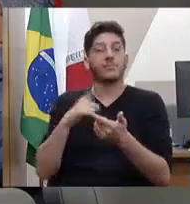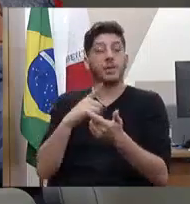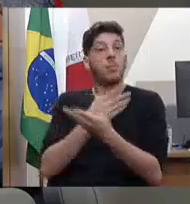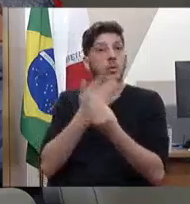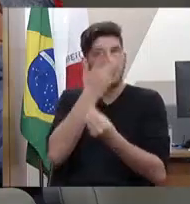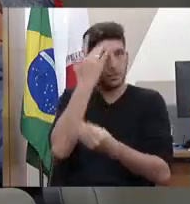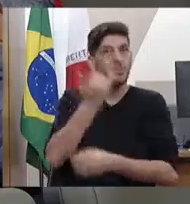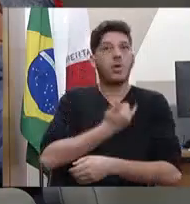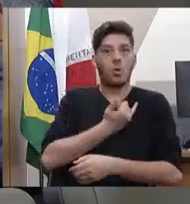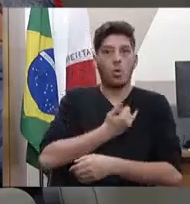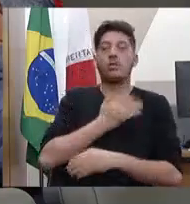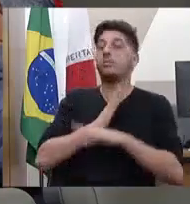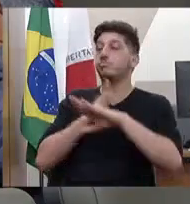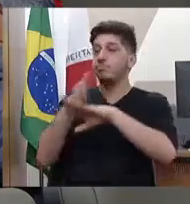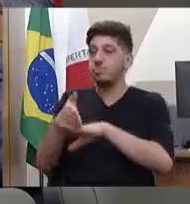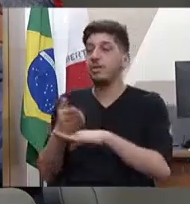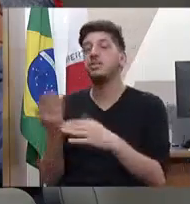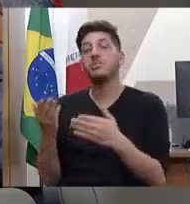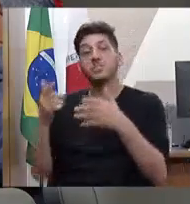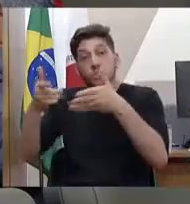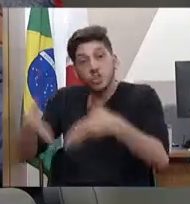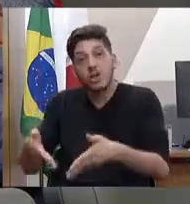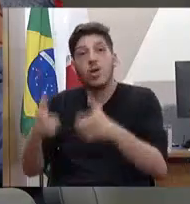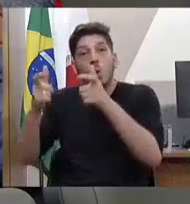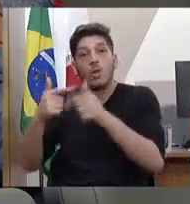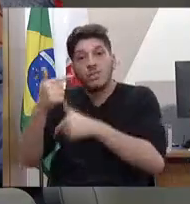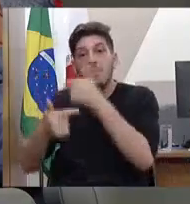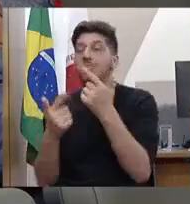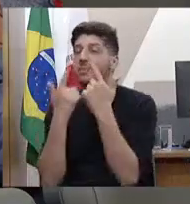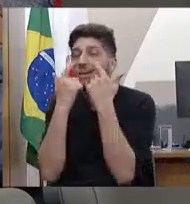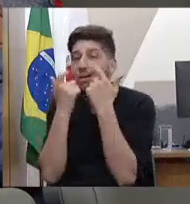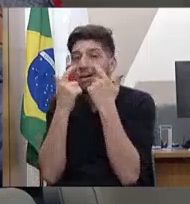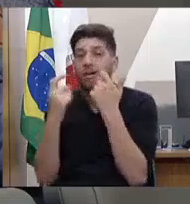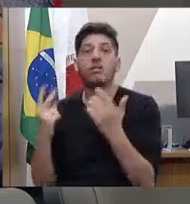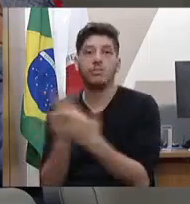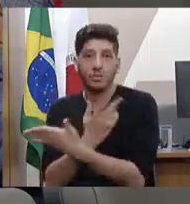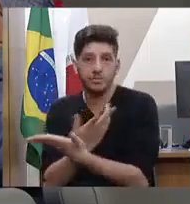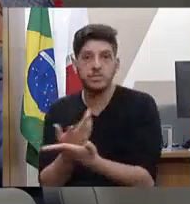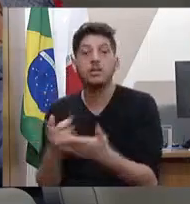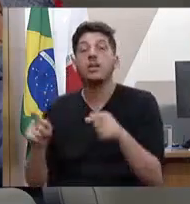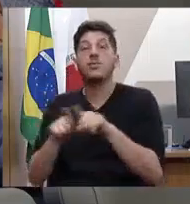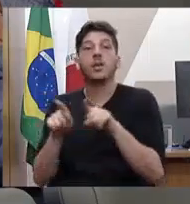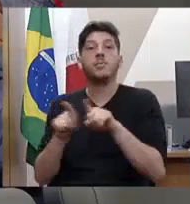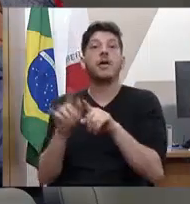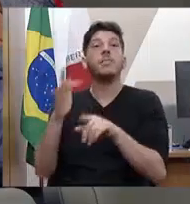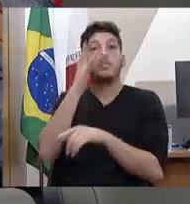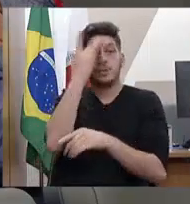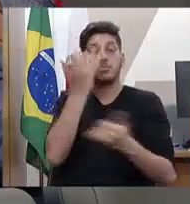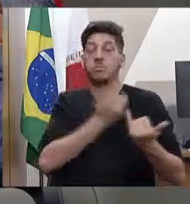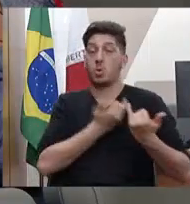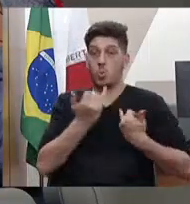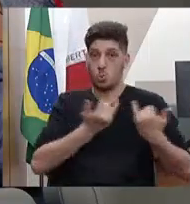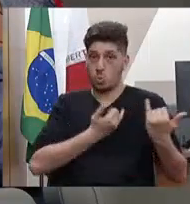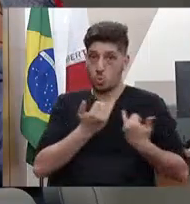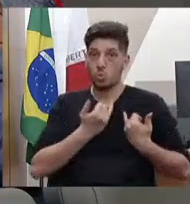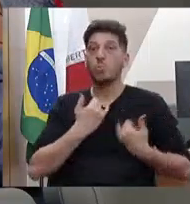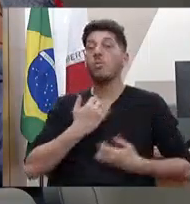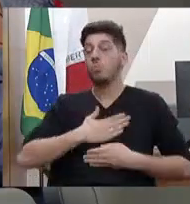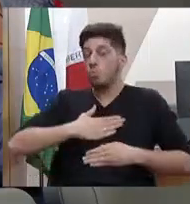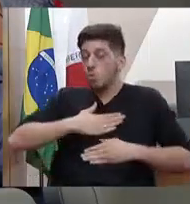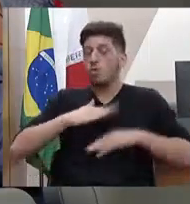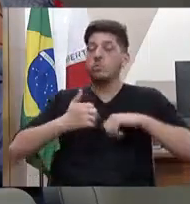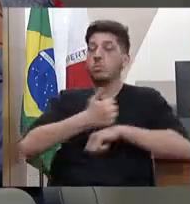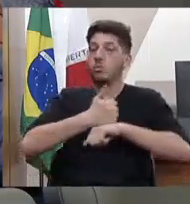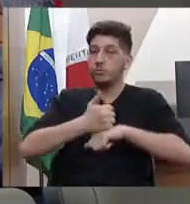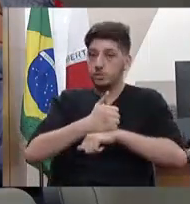e trabalhar chorando tem assim as pessoas têm relato trabalhador dizendo gosta do que faz mas assim